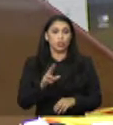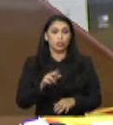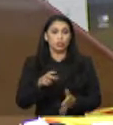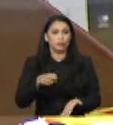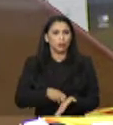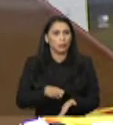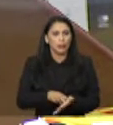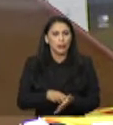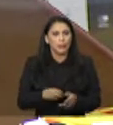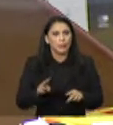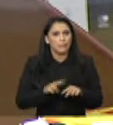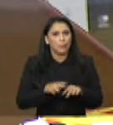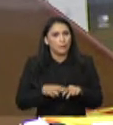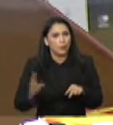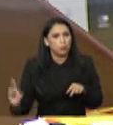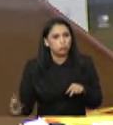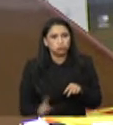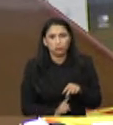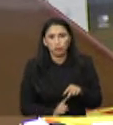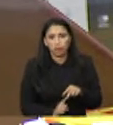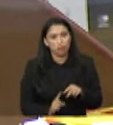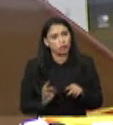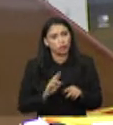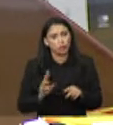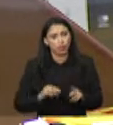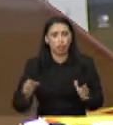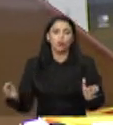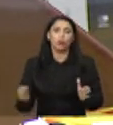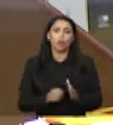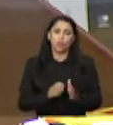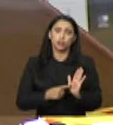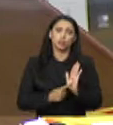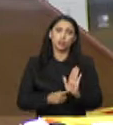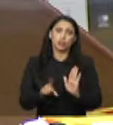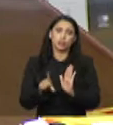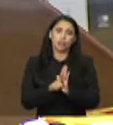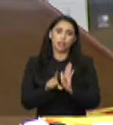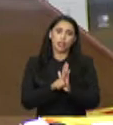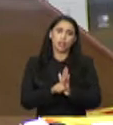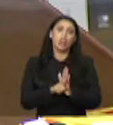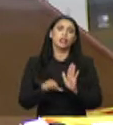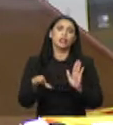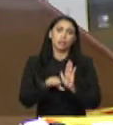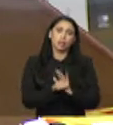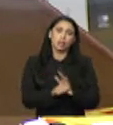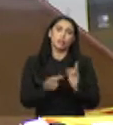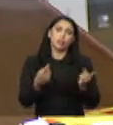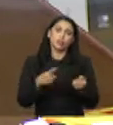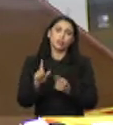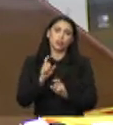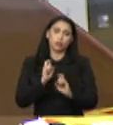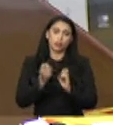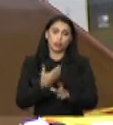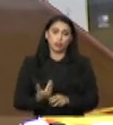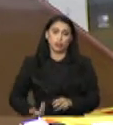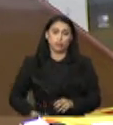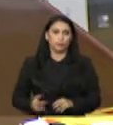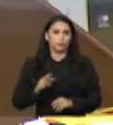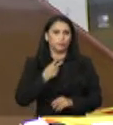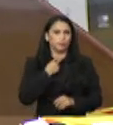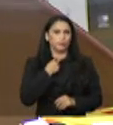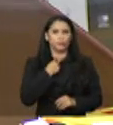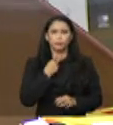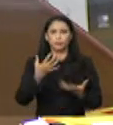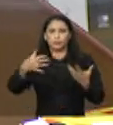cominação de pena de privação de liberdade artigo 2º da linguiça dentro 9:50 assim como na lei de improbidade e outra não poderia